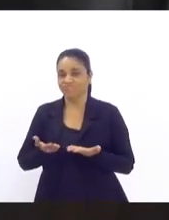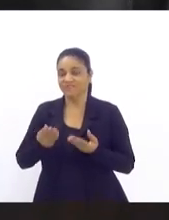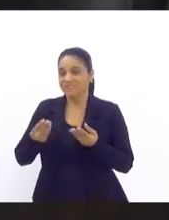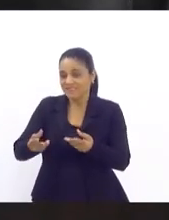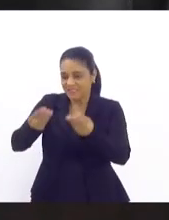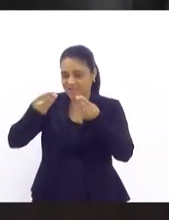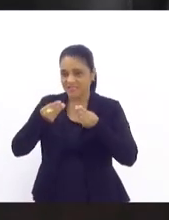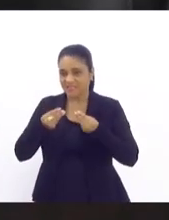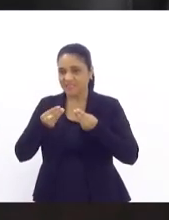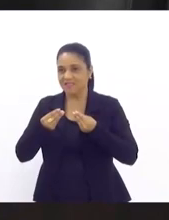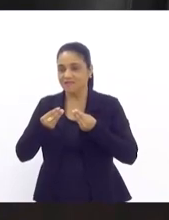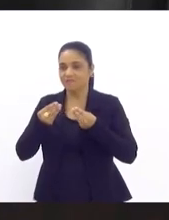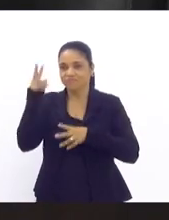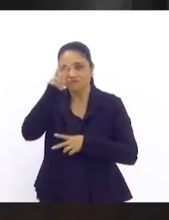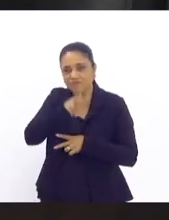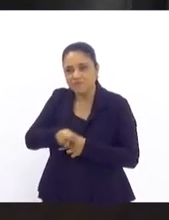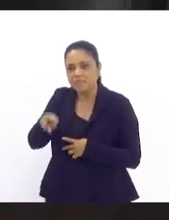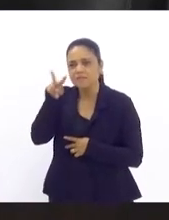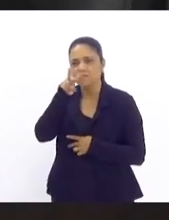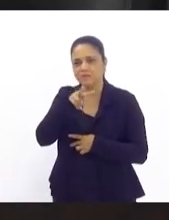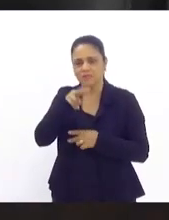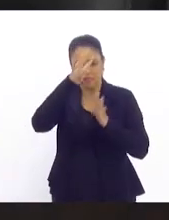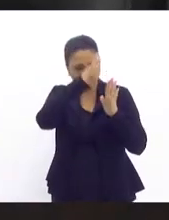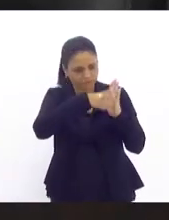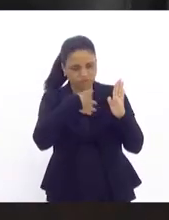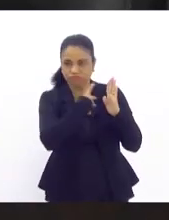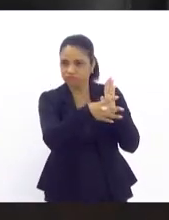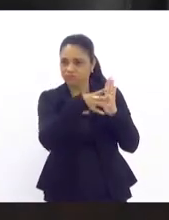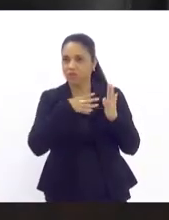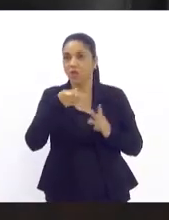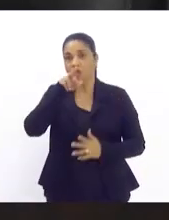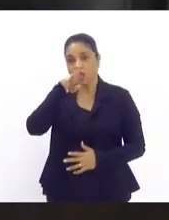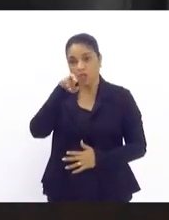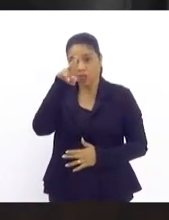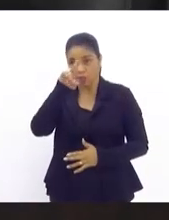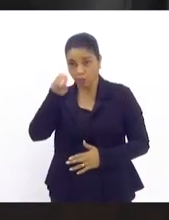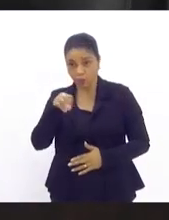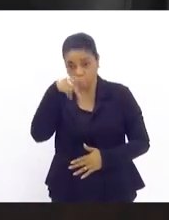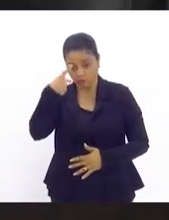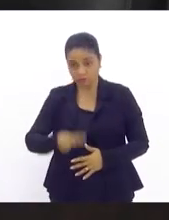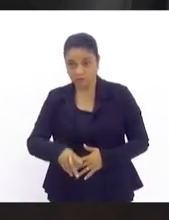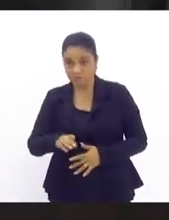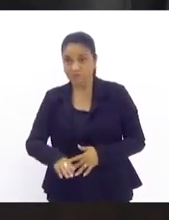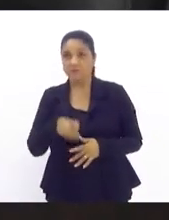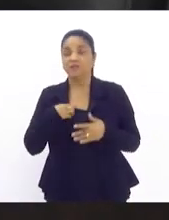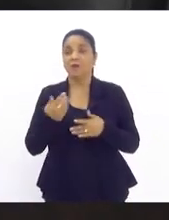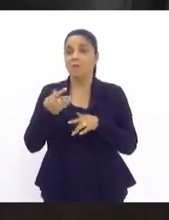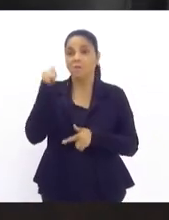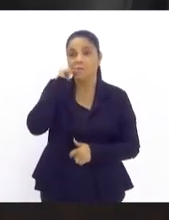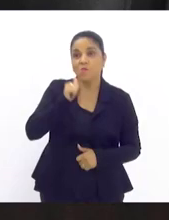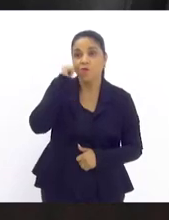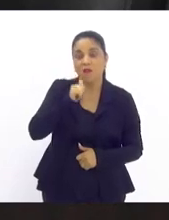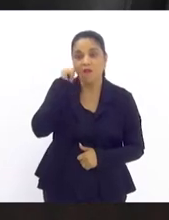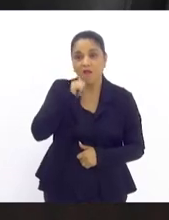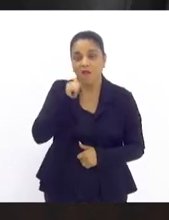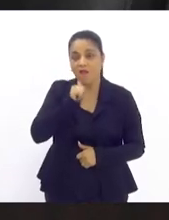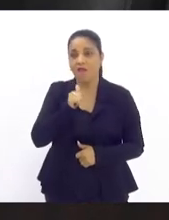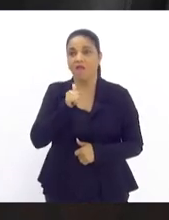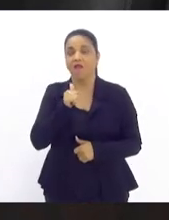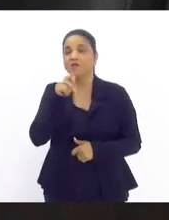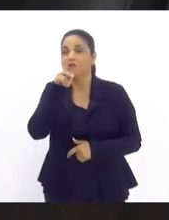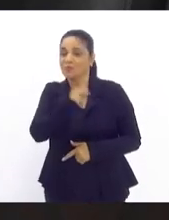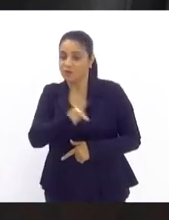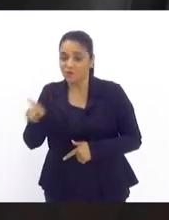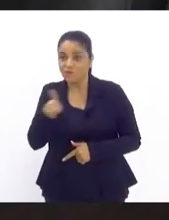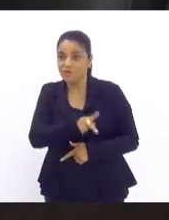trazer a visibilidade no calendário do Rio de Janeiro, esse Dia da Mulher Heroína, trazendo o nome da professora